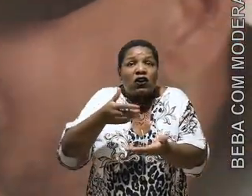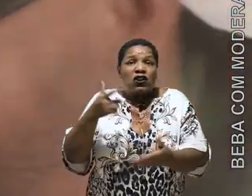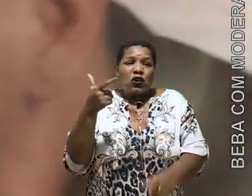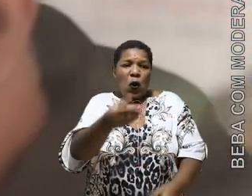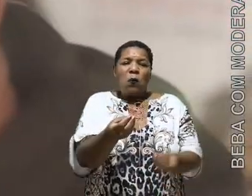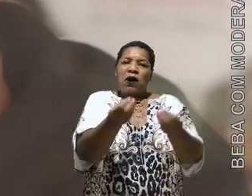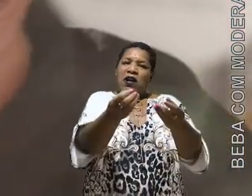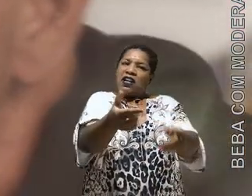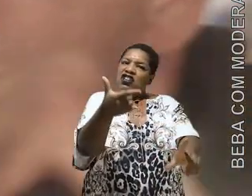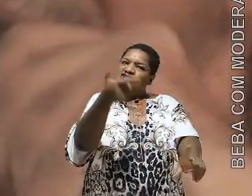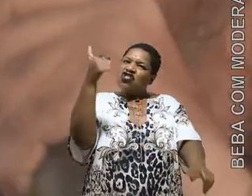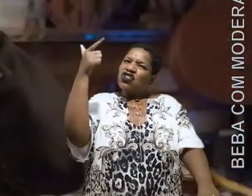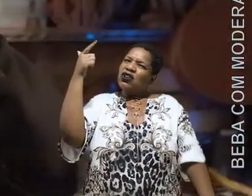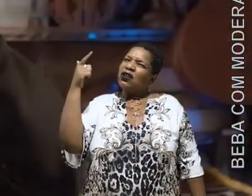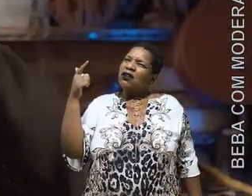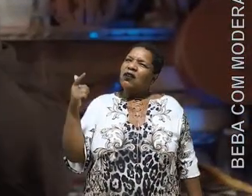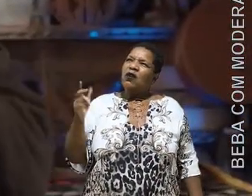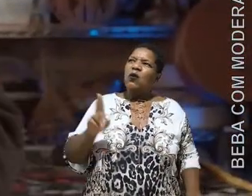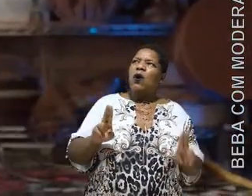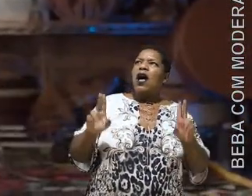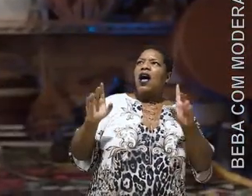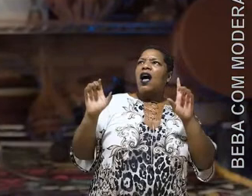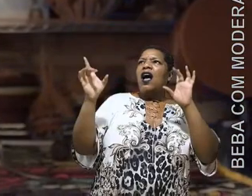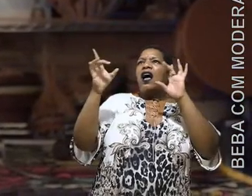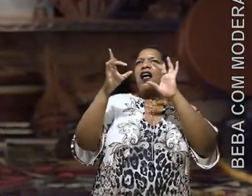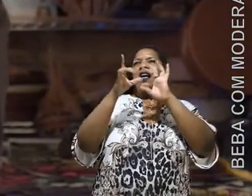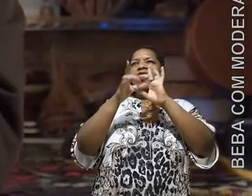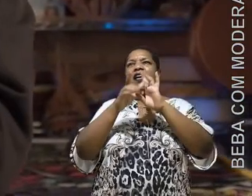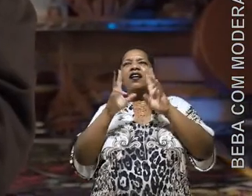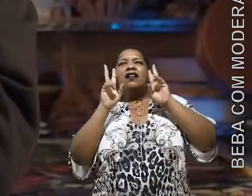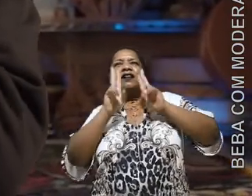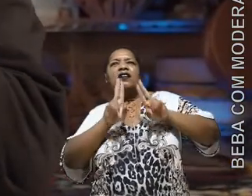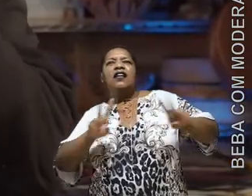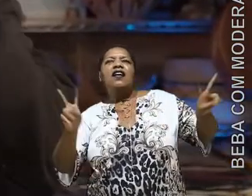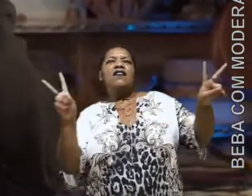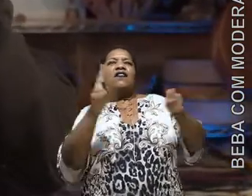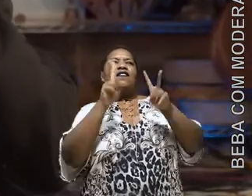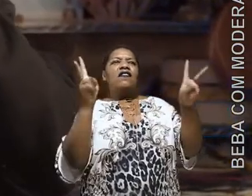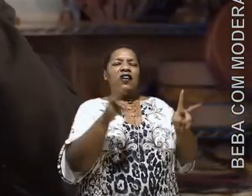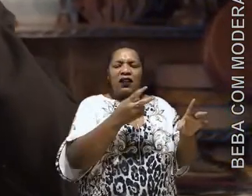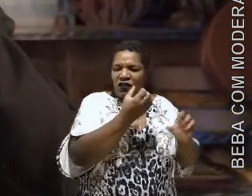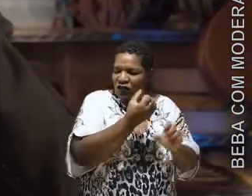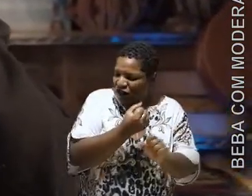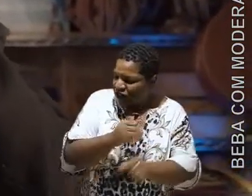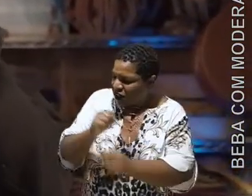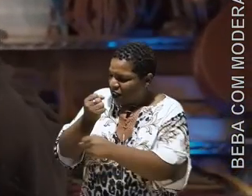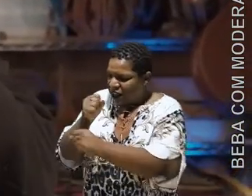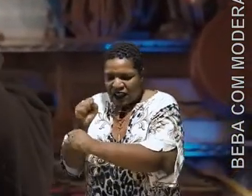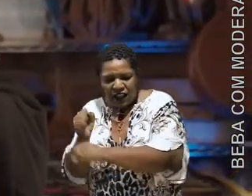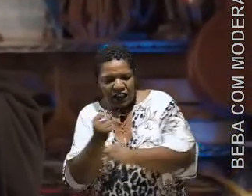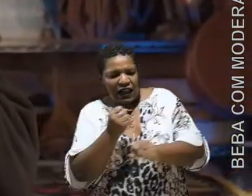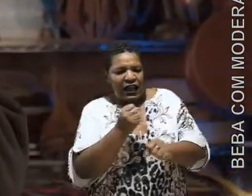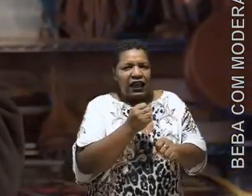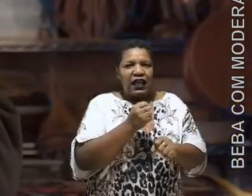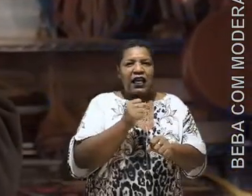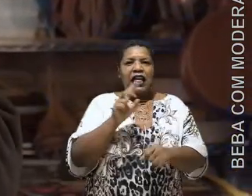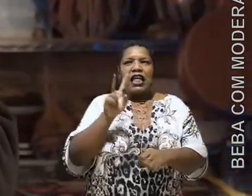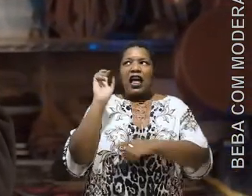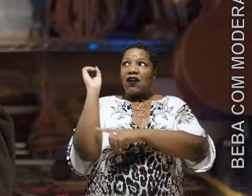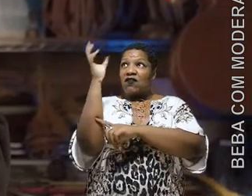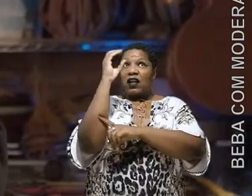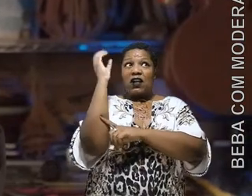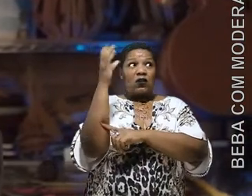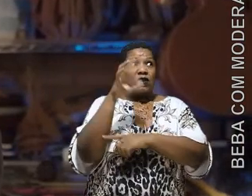sopa tomatinho toma toda Law União Universal vejo e vendaval varrer Vilarejo